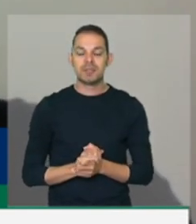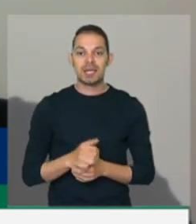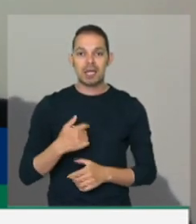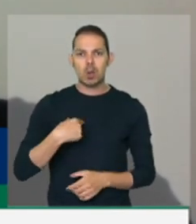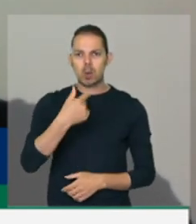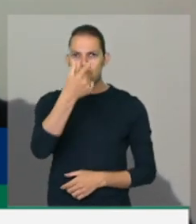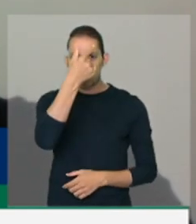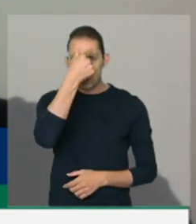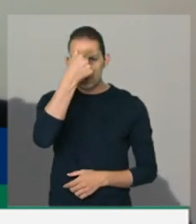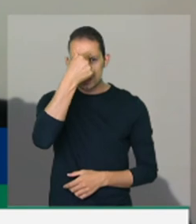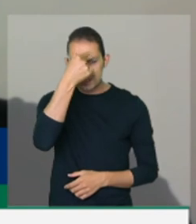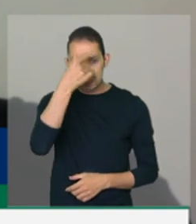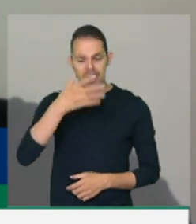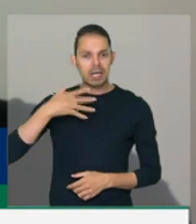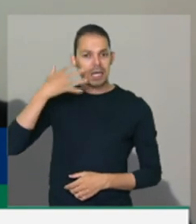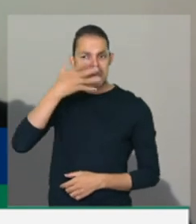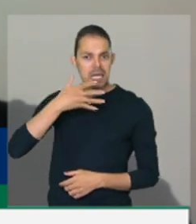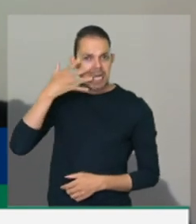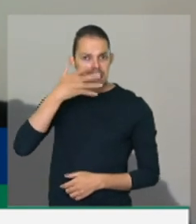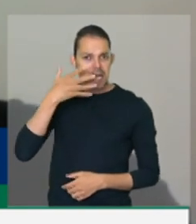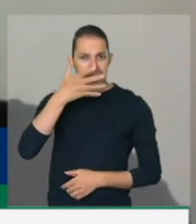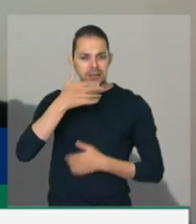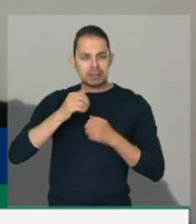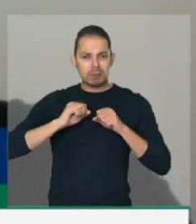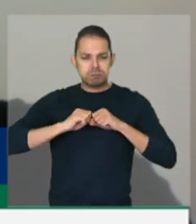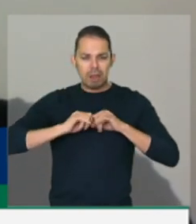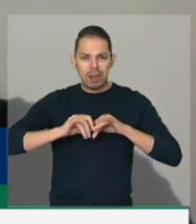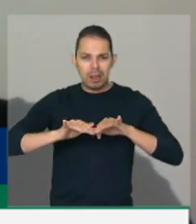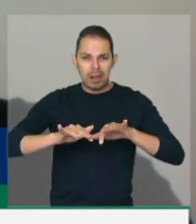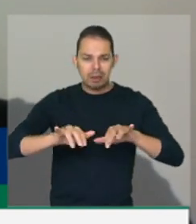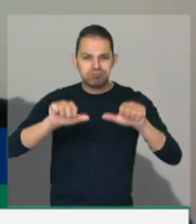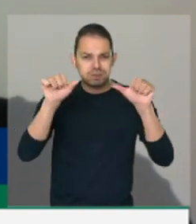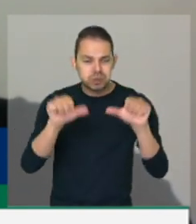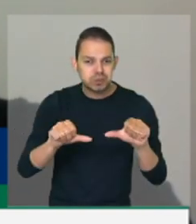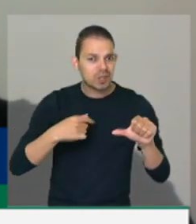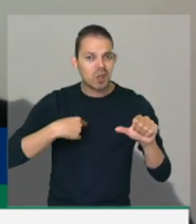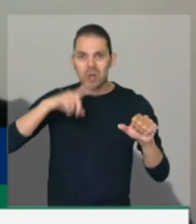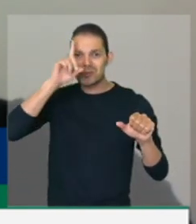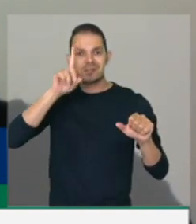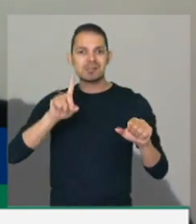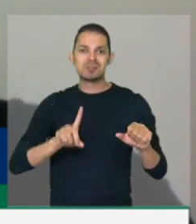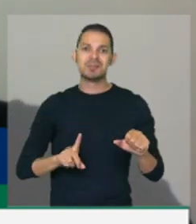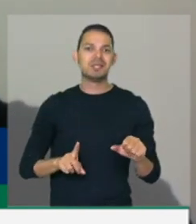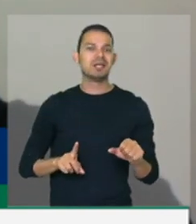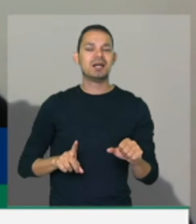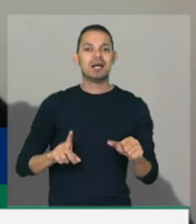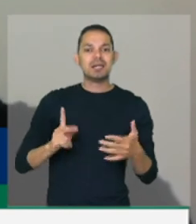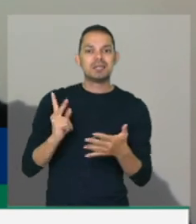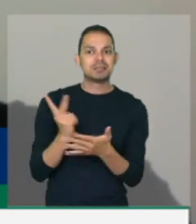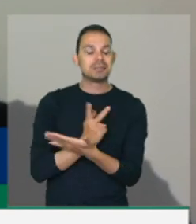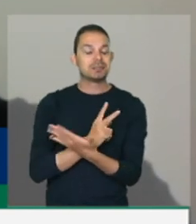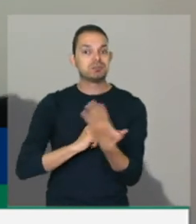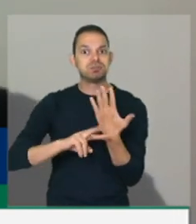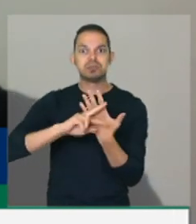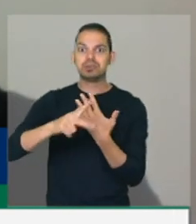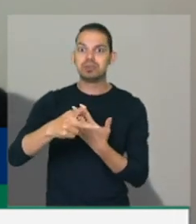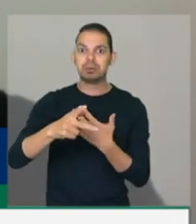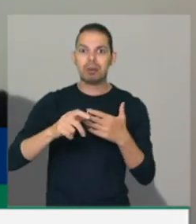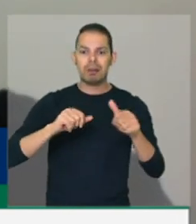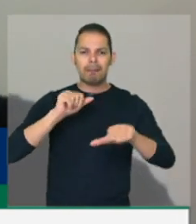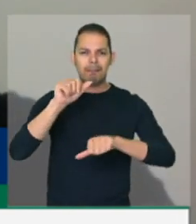consciência de que talvez as minhas falas reverberassem de maneira a construir esse tipo de cenário. Não queria isso.